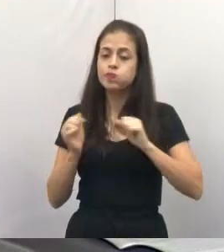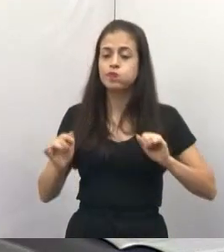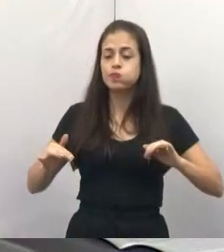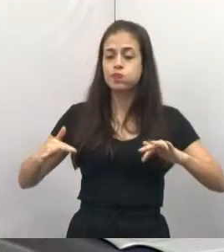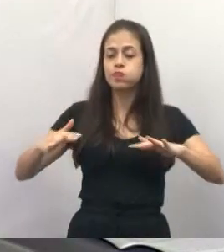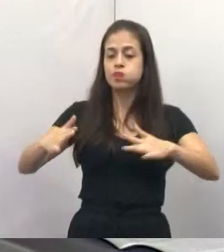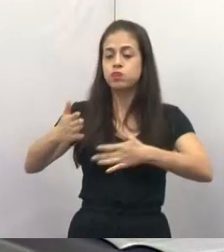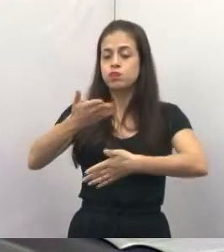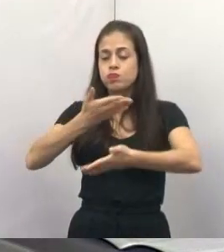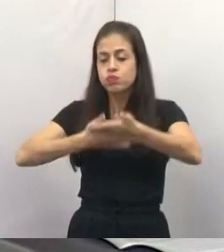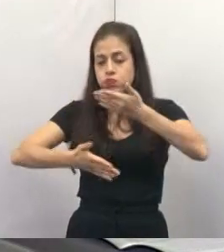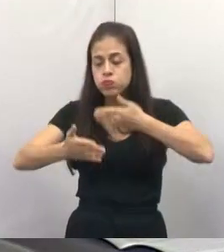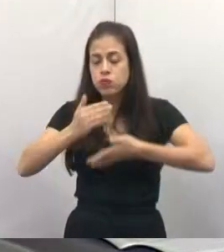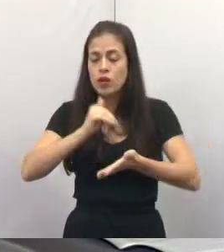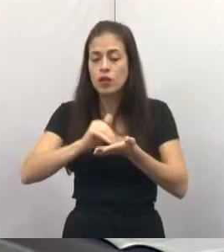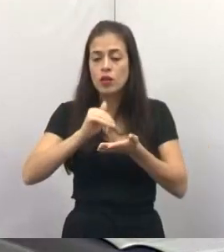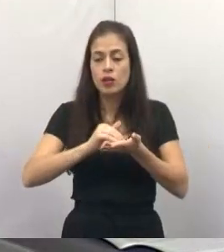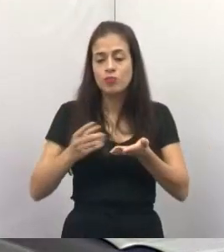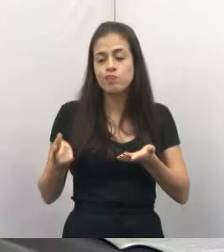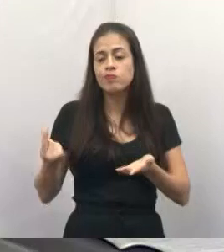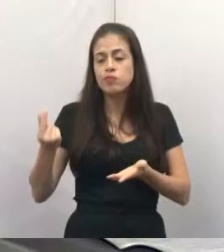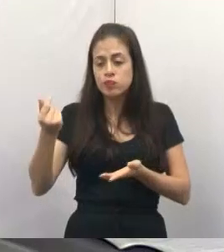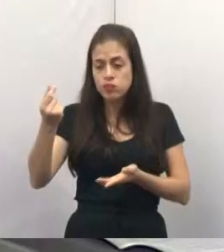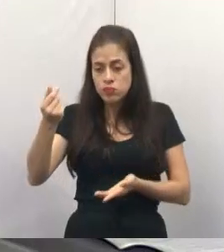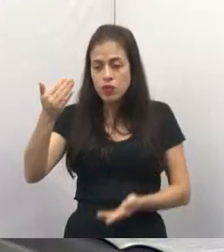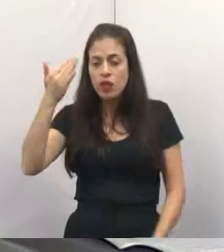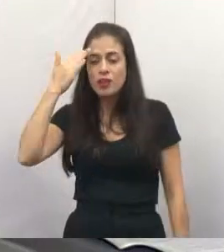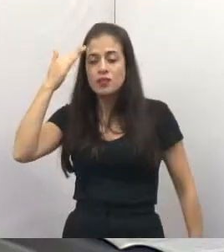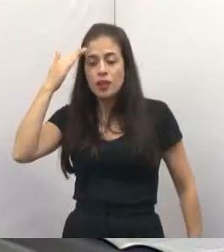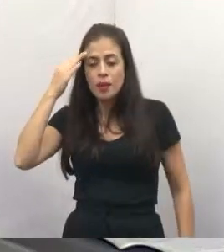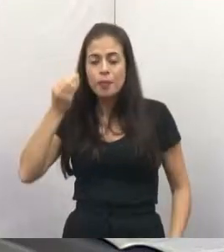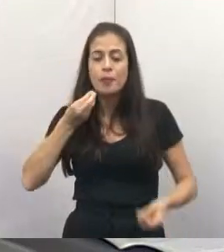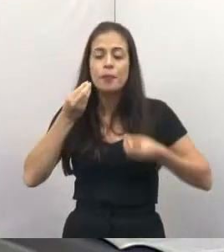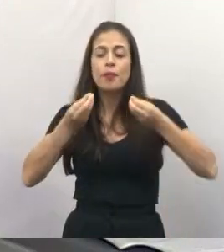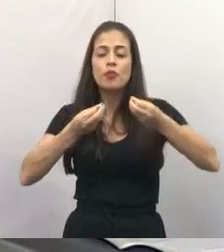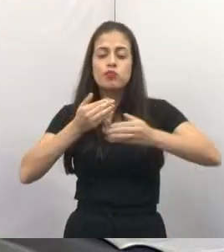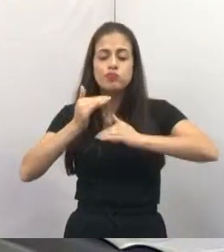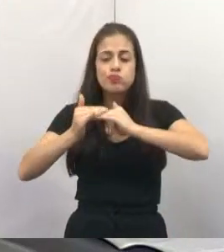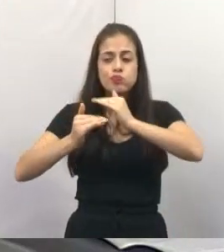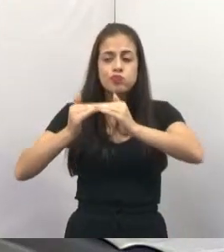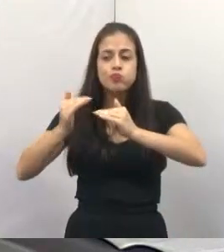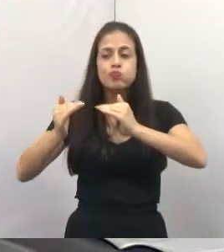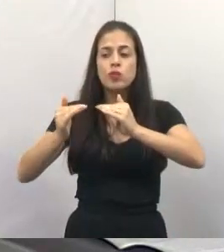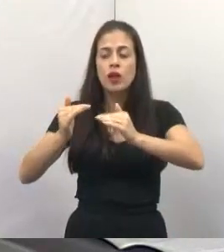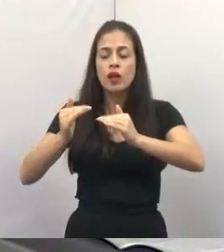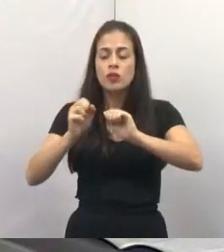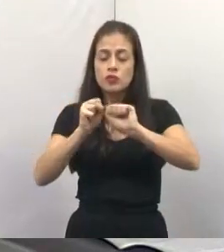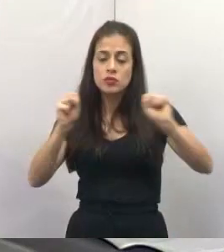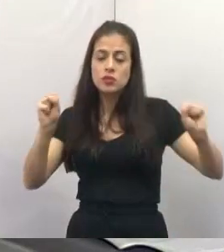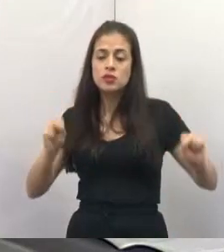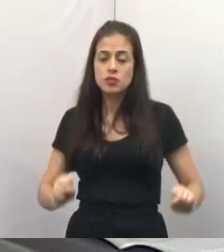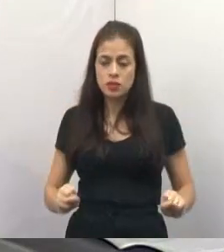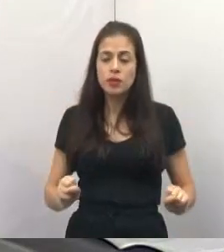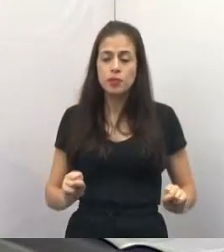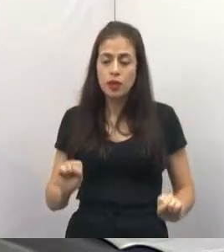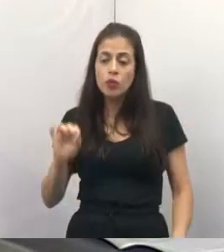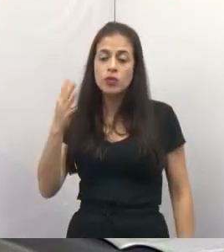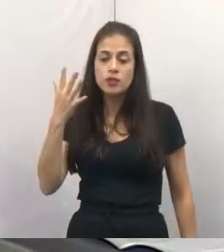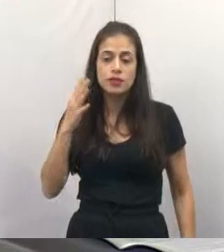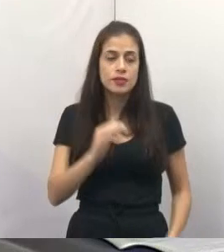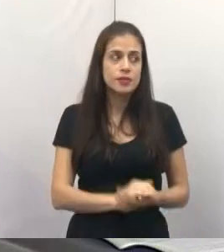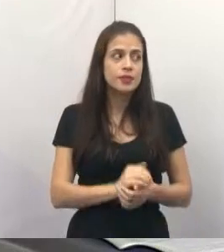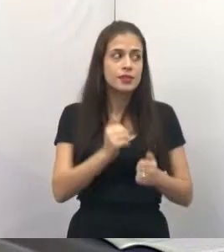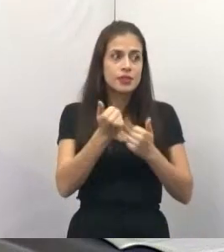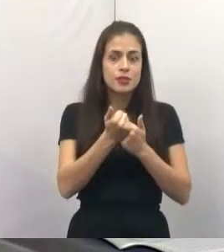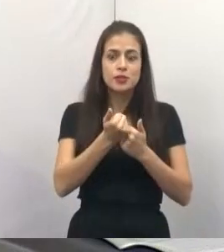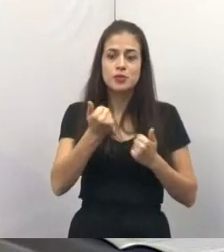conversas com o secretário de Finanças para saber a respeito de como esse sistema iria funcionar, se estariam